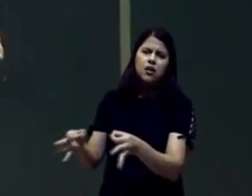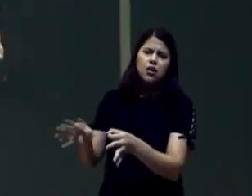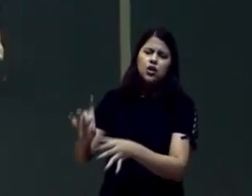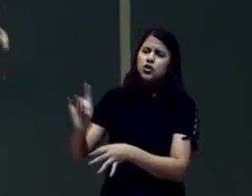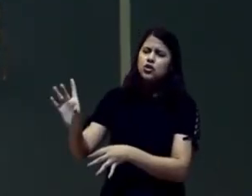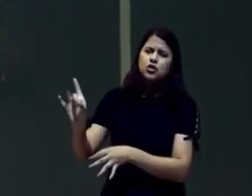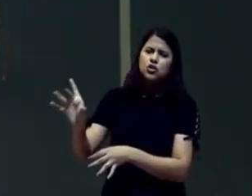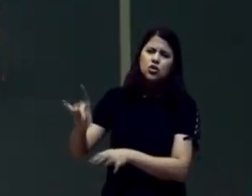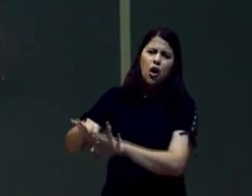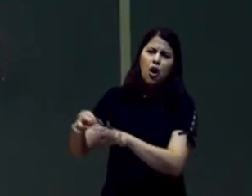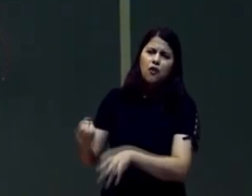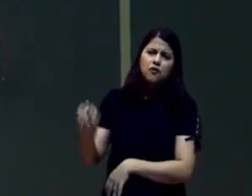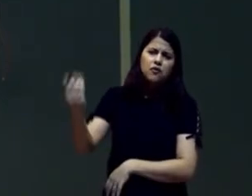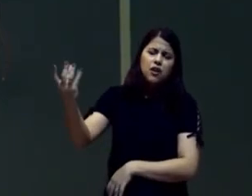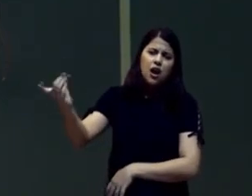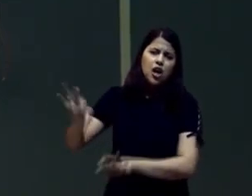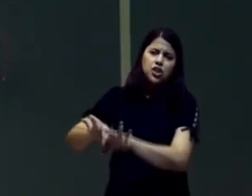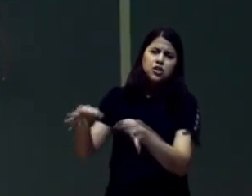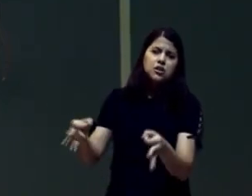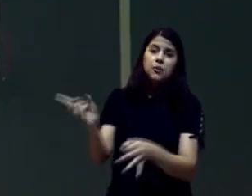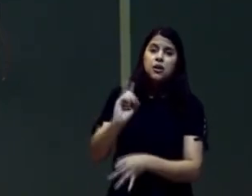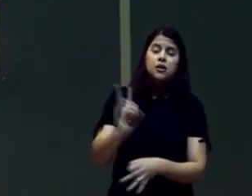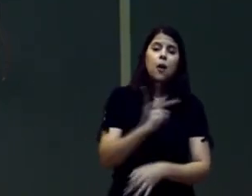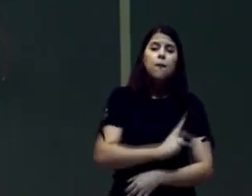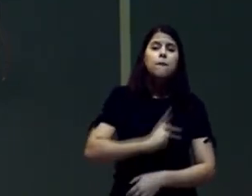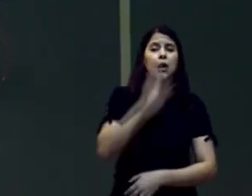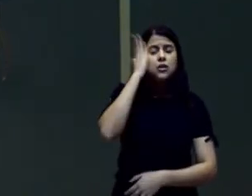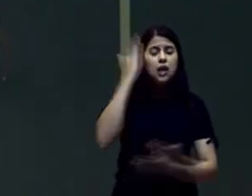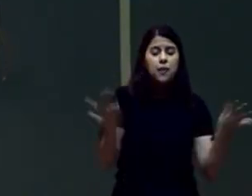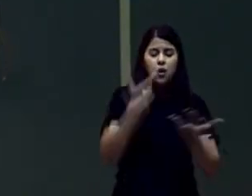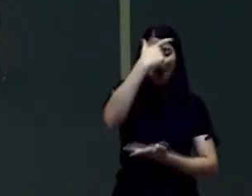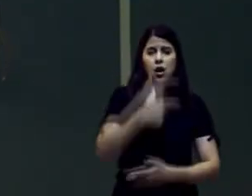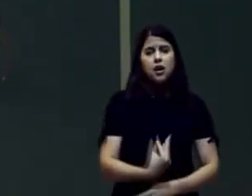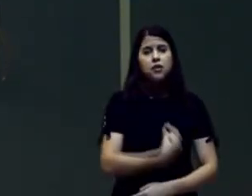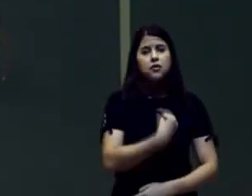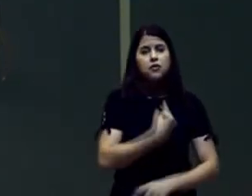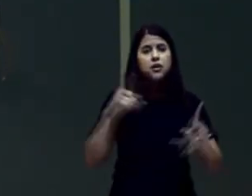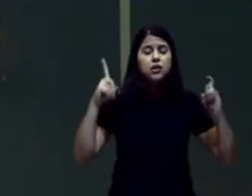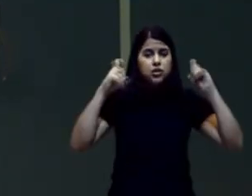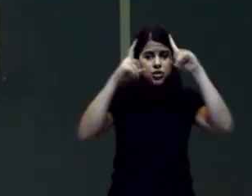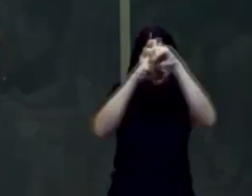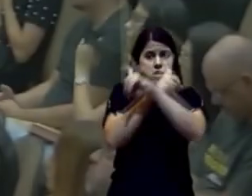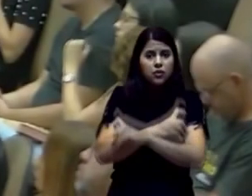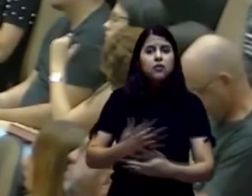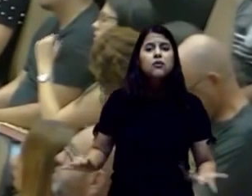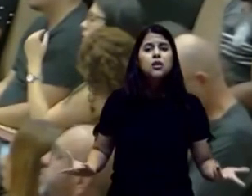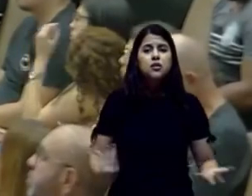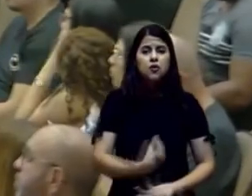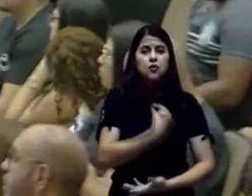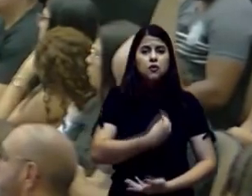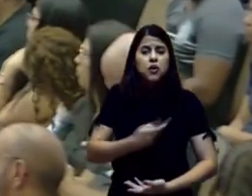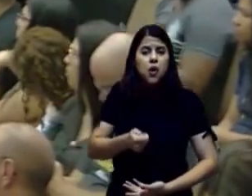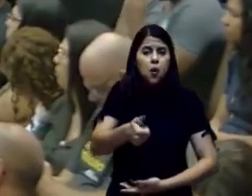afastamento. Paulo está vivendo um cenário complicado, e aquele cenário é até mesmo melancólico nessa carta. Ele